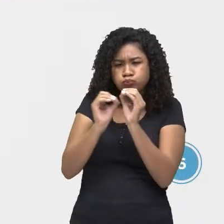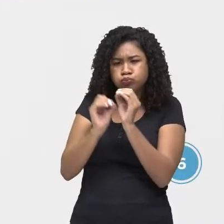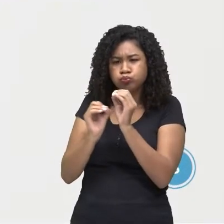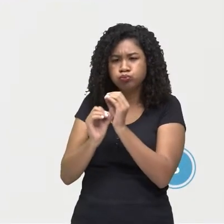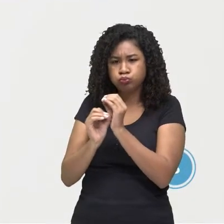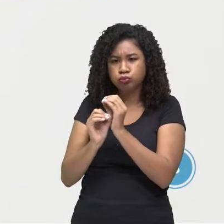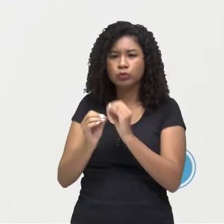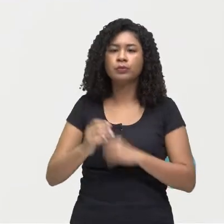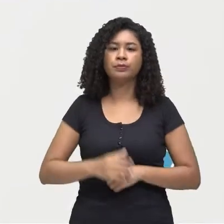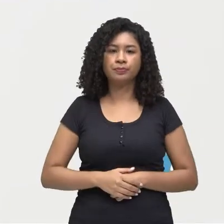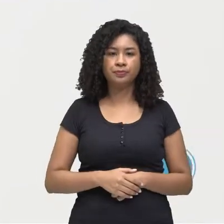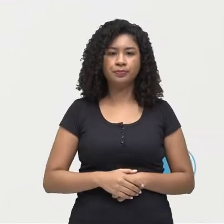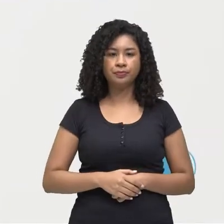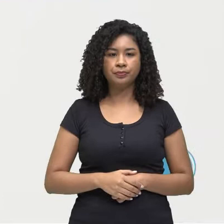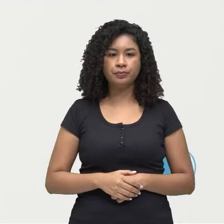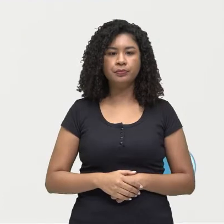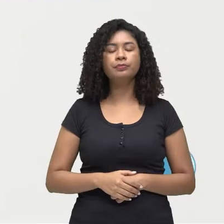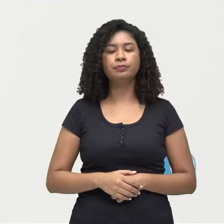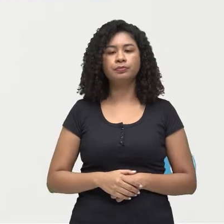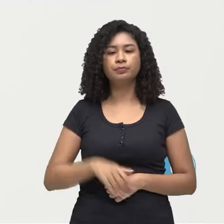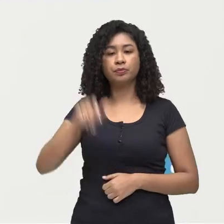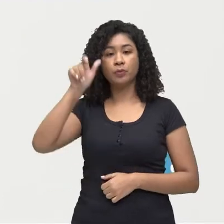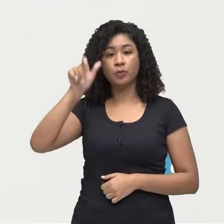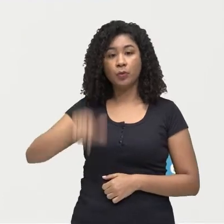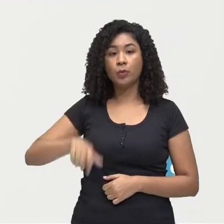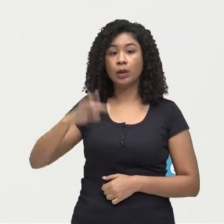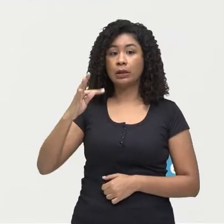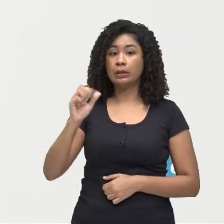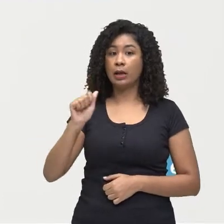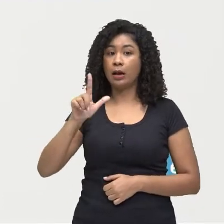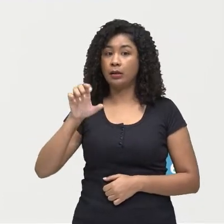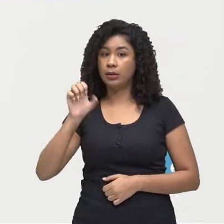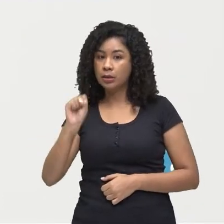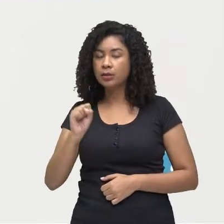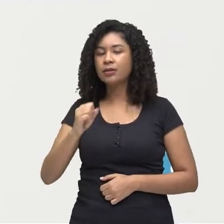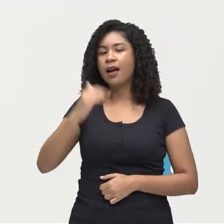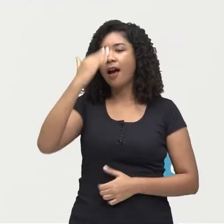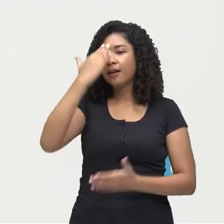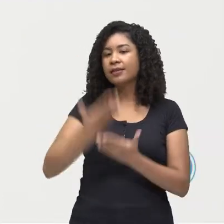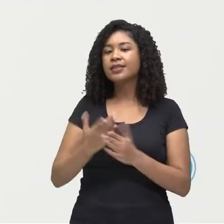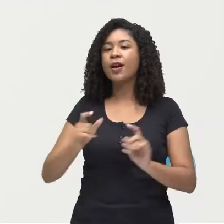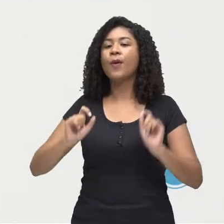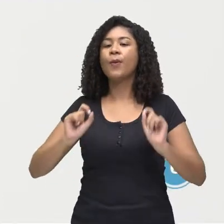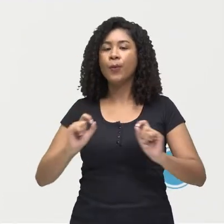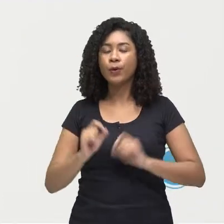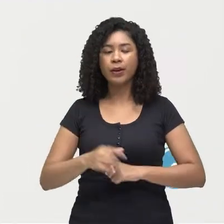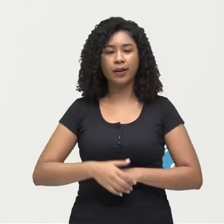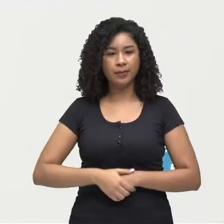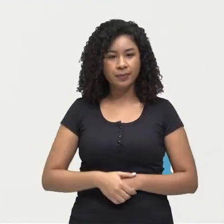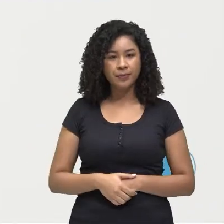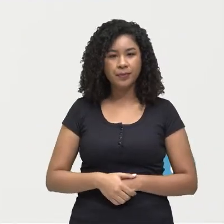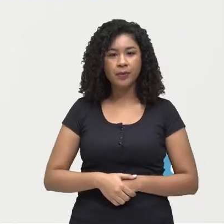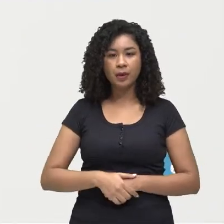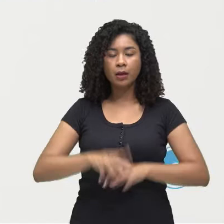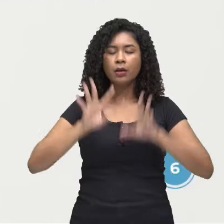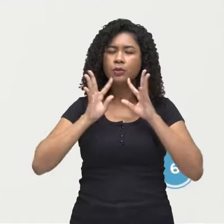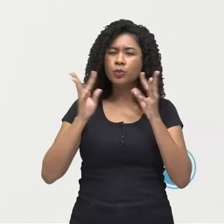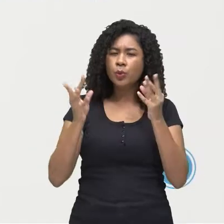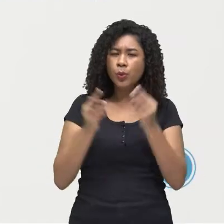por água, né? Como eu falei para vocês. Já Leucipo e Demócrito criaram um conceito